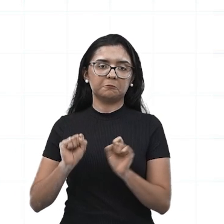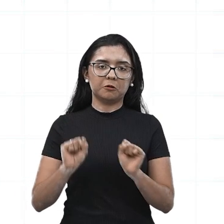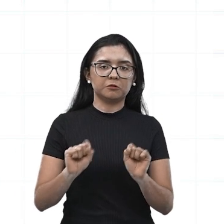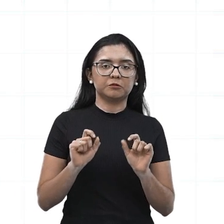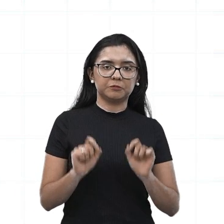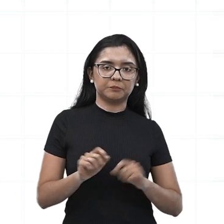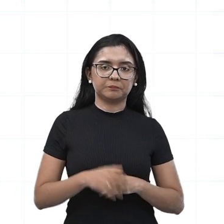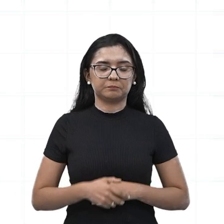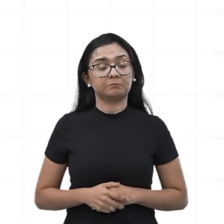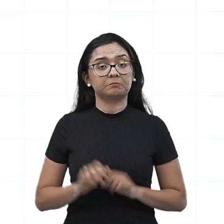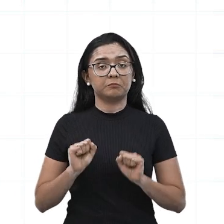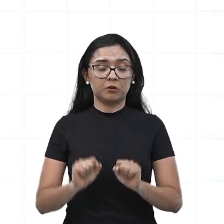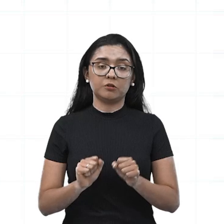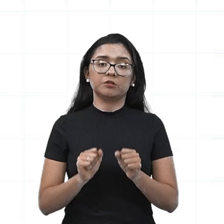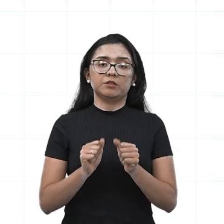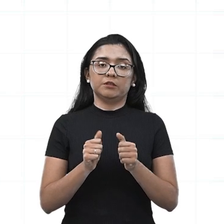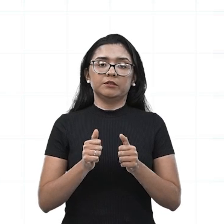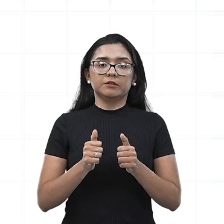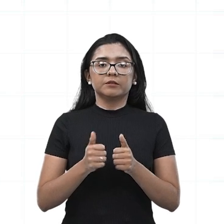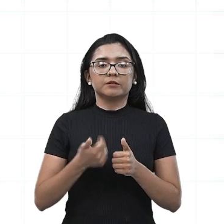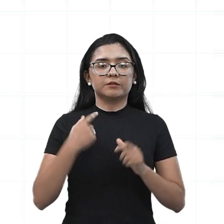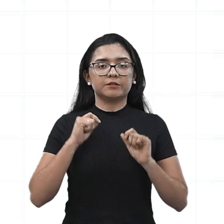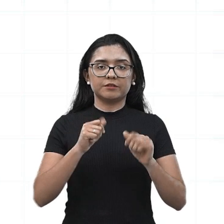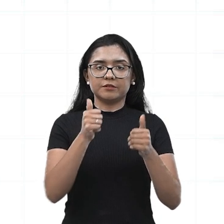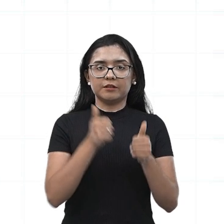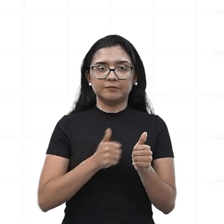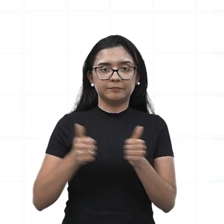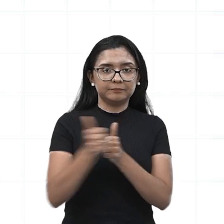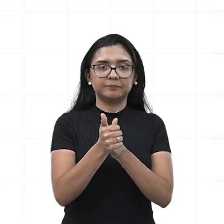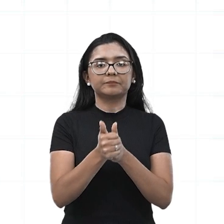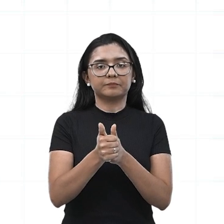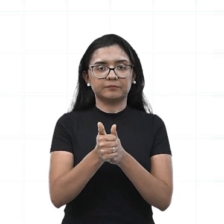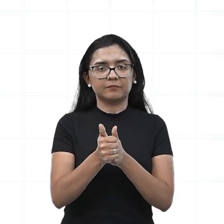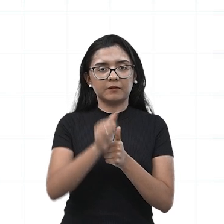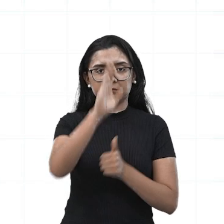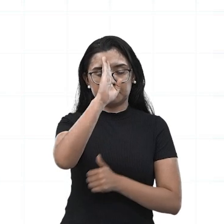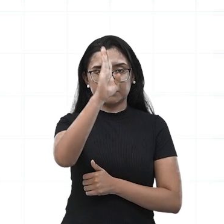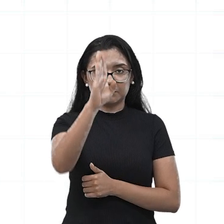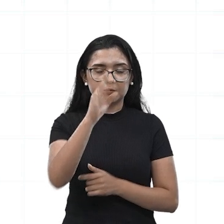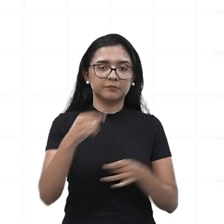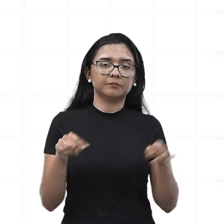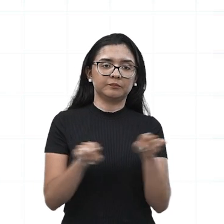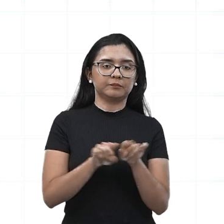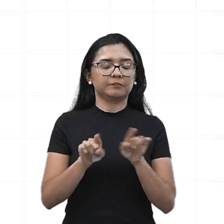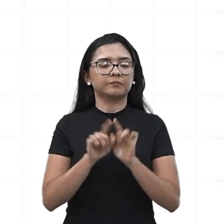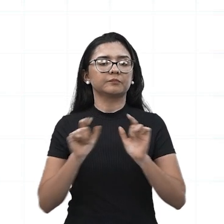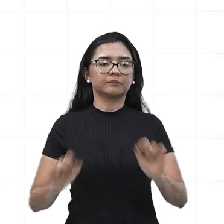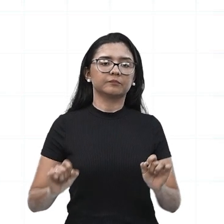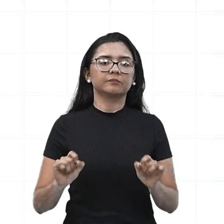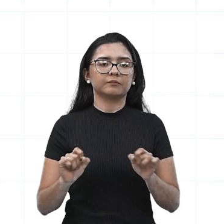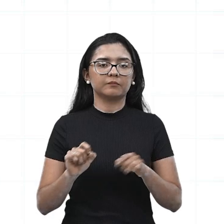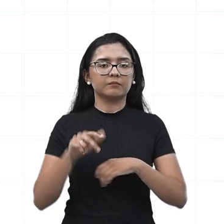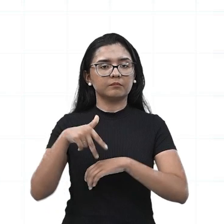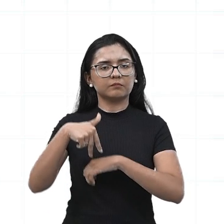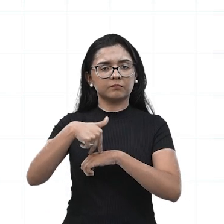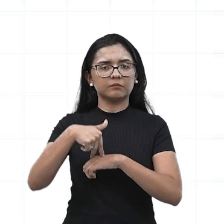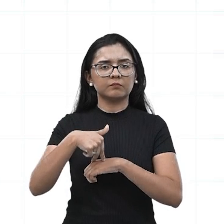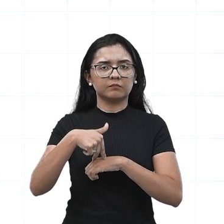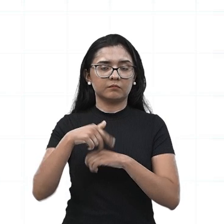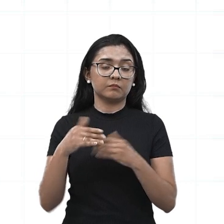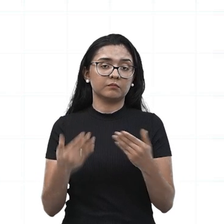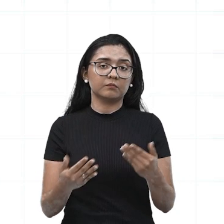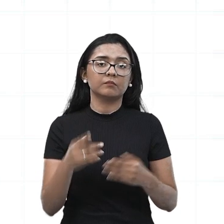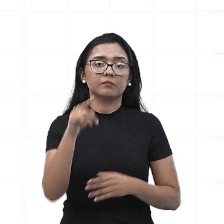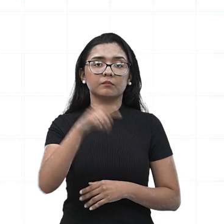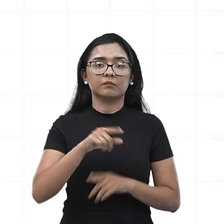ser protagonistas, ou seja, os principais impulsionadores da ação, ou seja, são